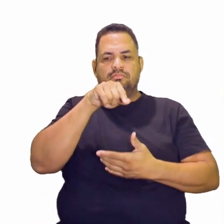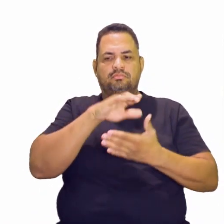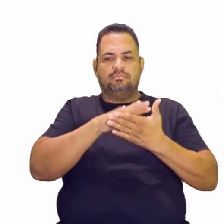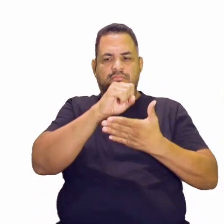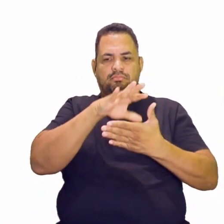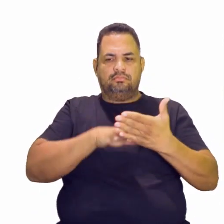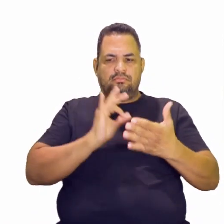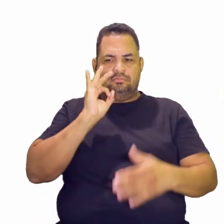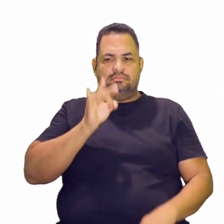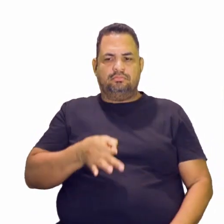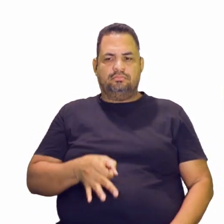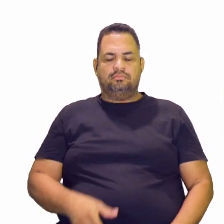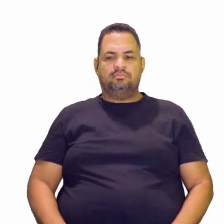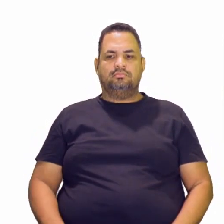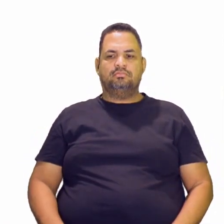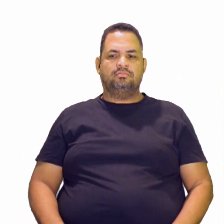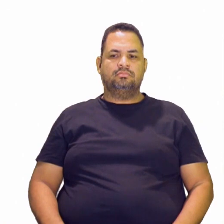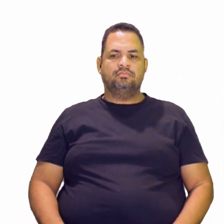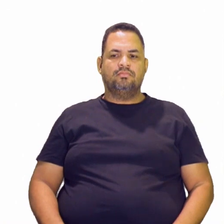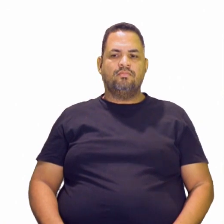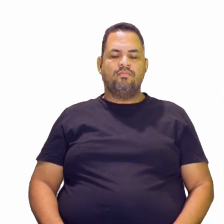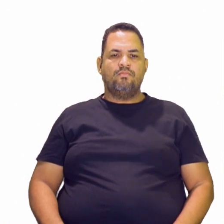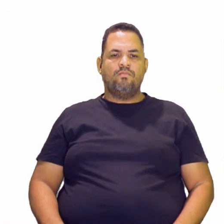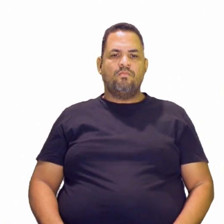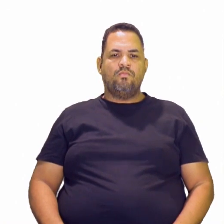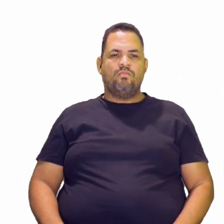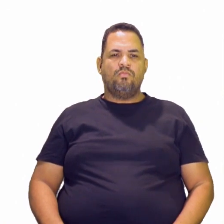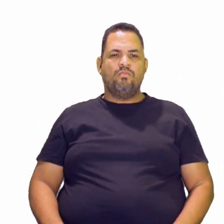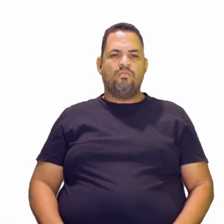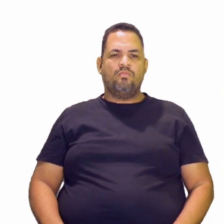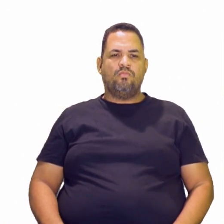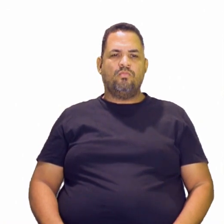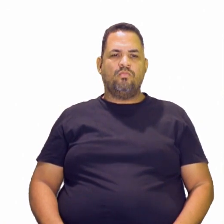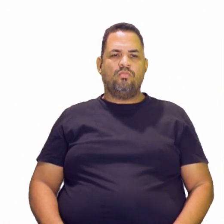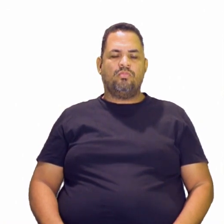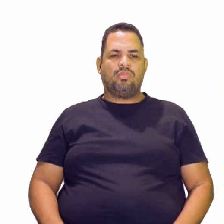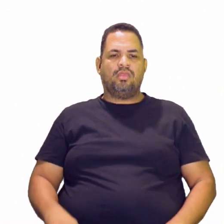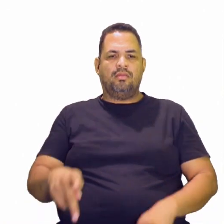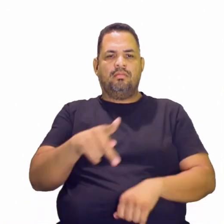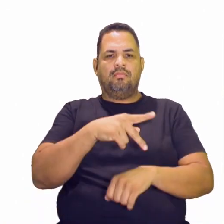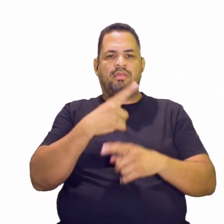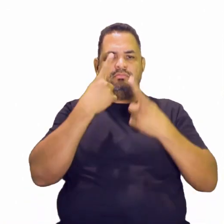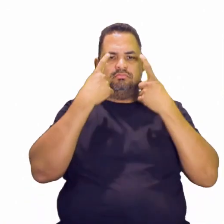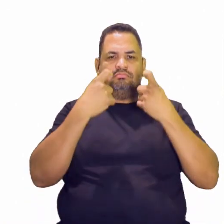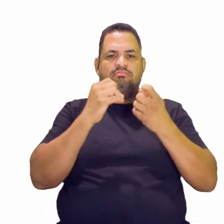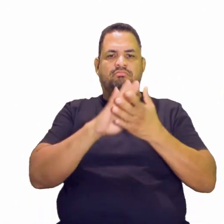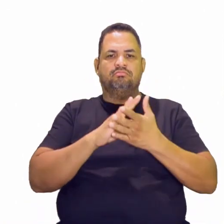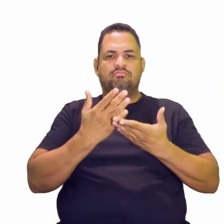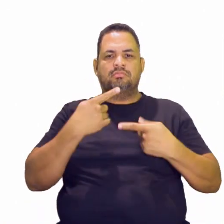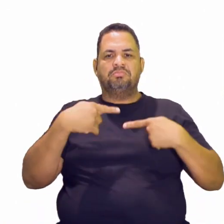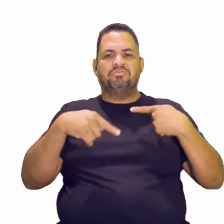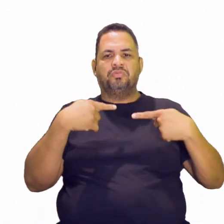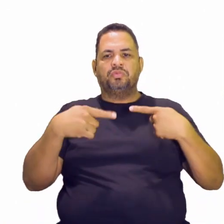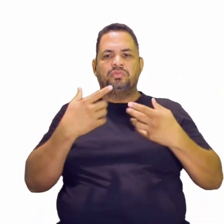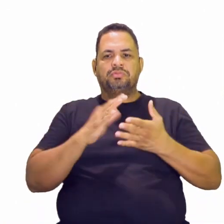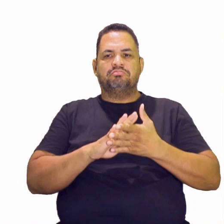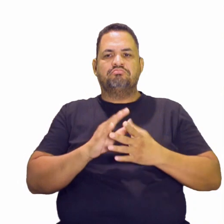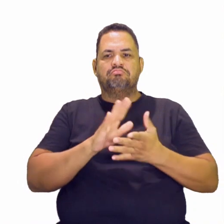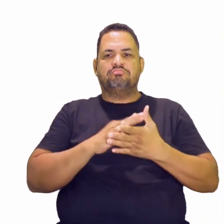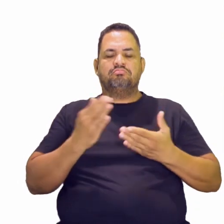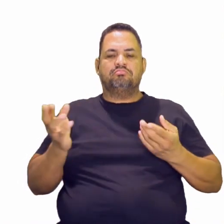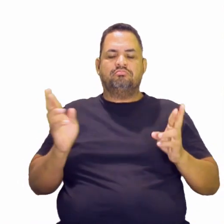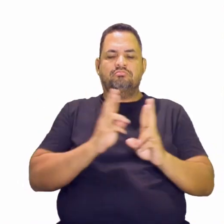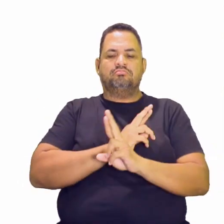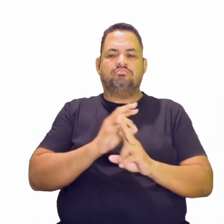a alternativa correta. Então, asserção 1. Um país violento, seja no campo político, seja